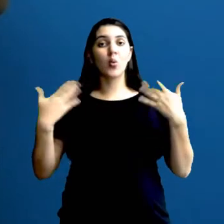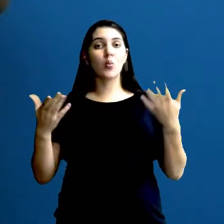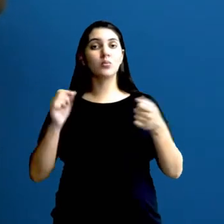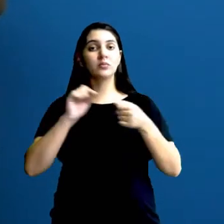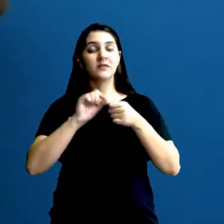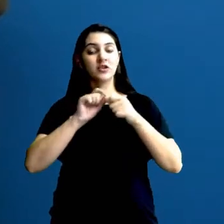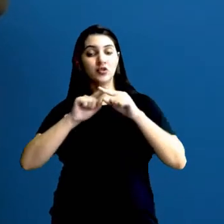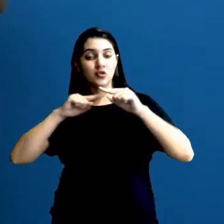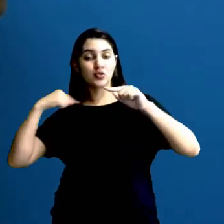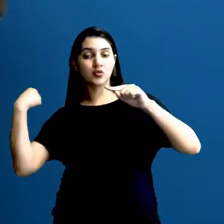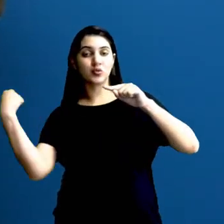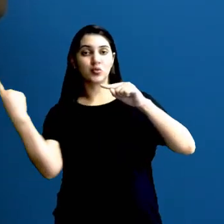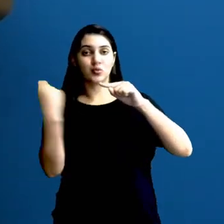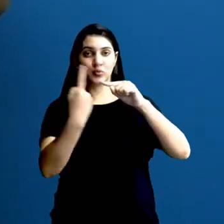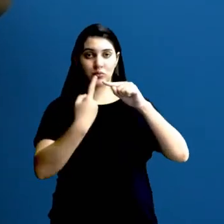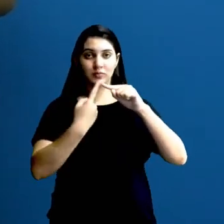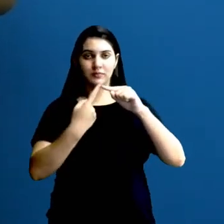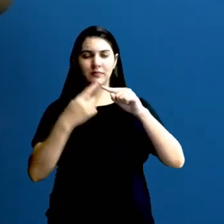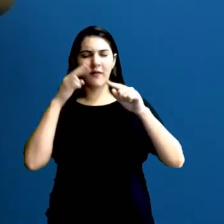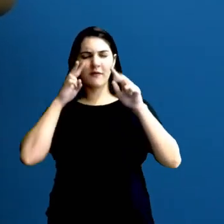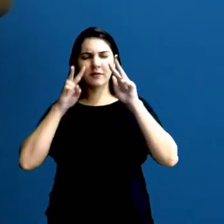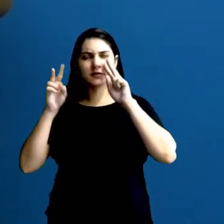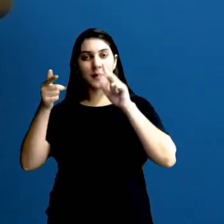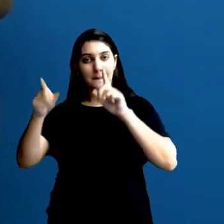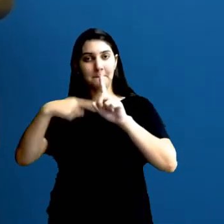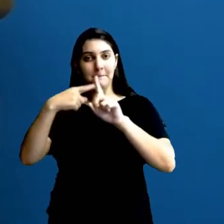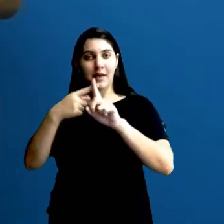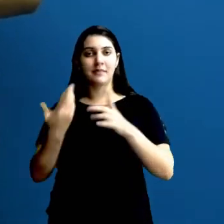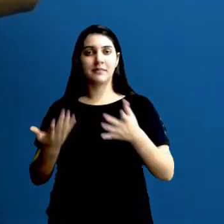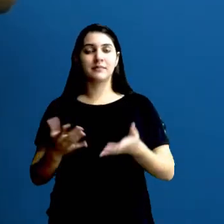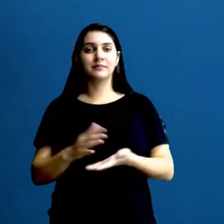gente faz giros. Vamos ver mais sobre isso?